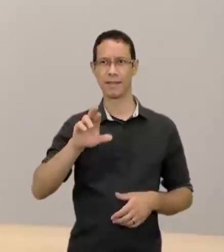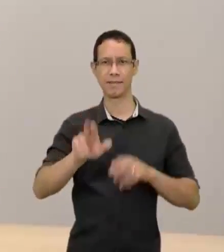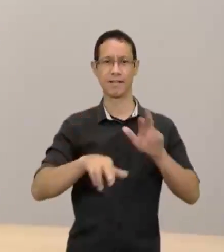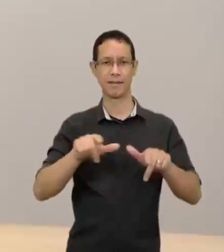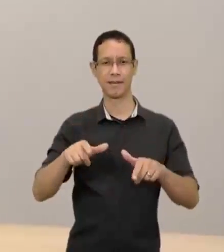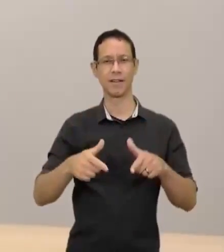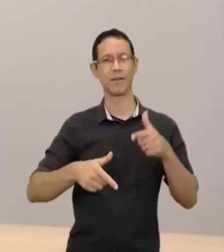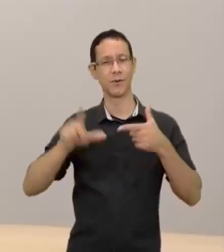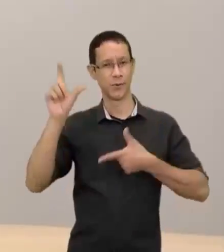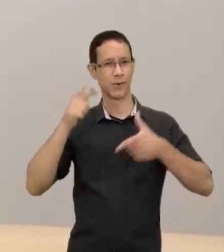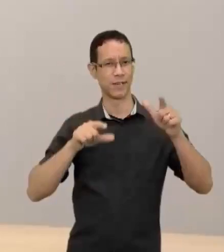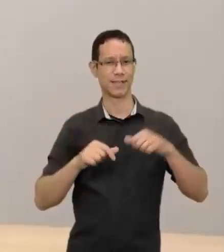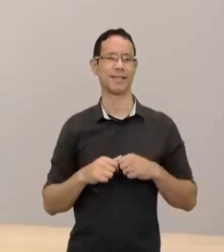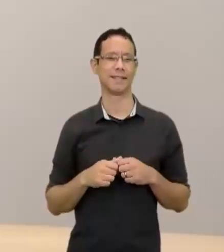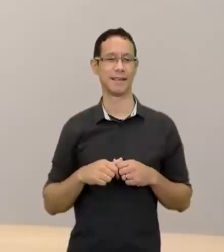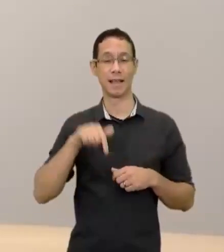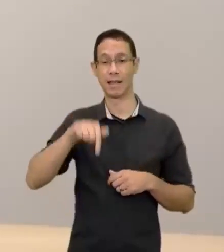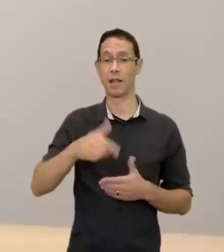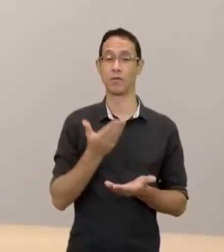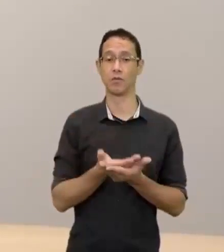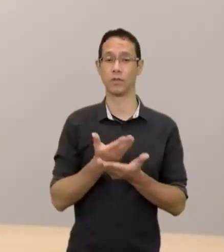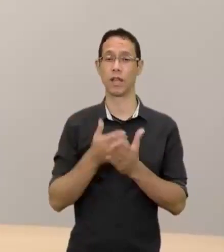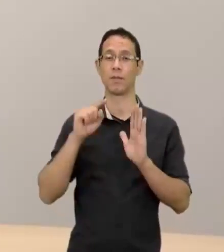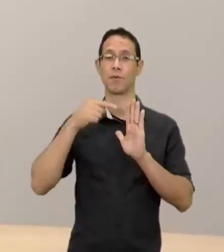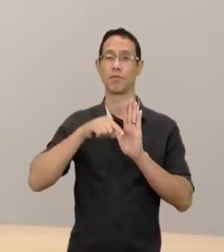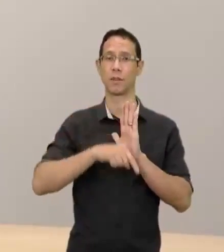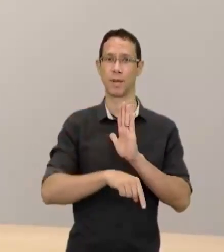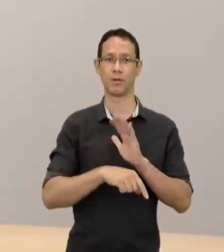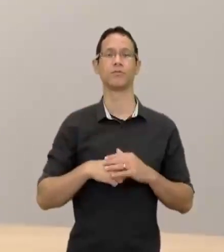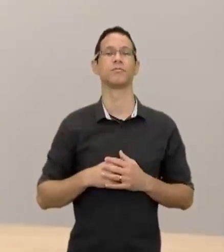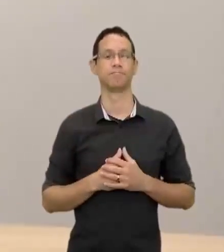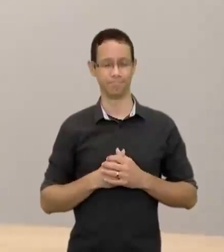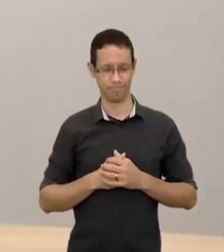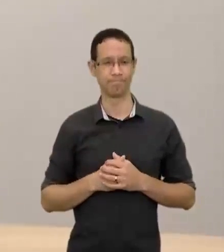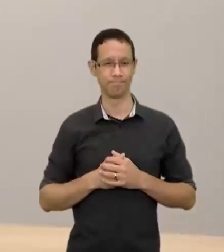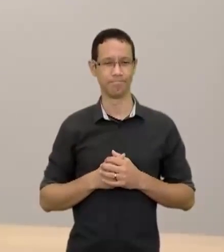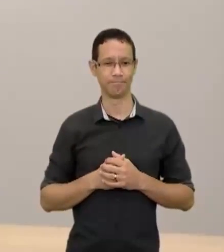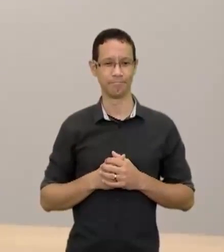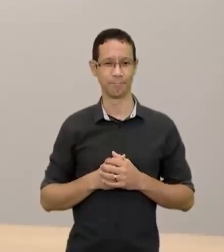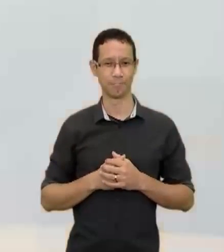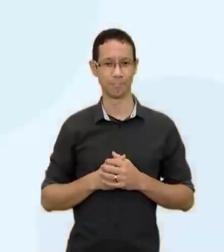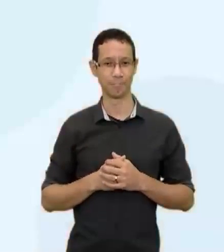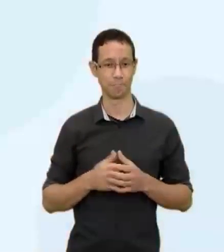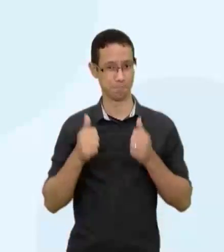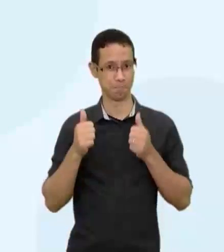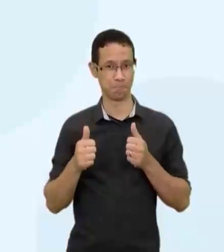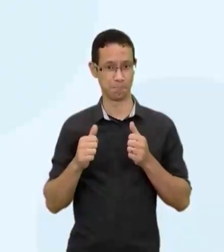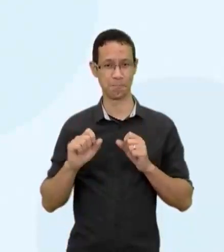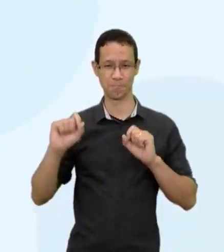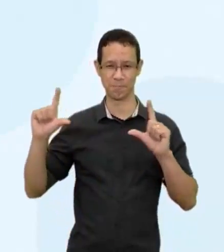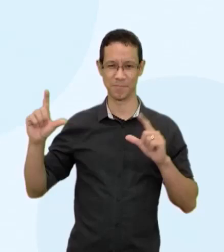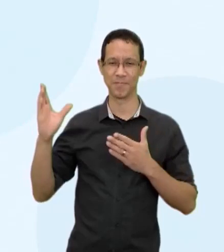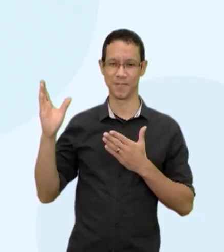outras questões. Então aqui nós estudamos aprofundamentos. Então na telinha aí com vocês